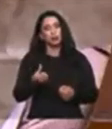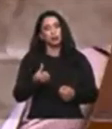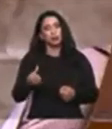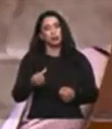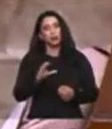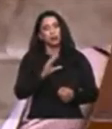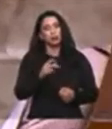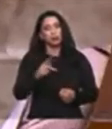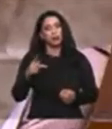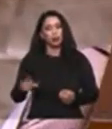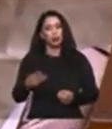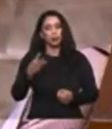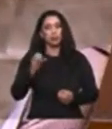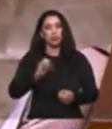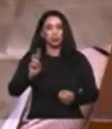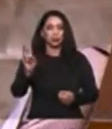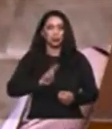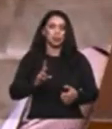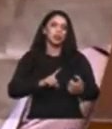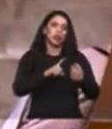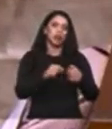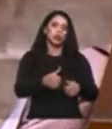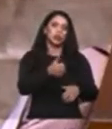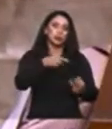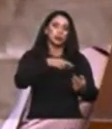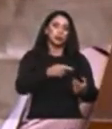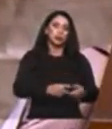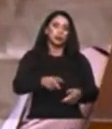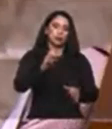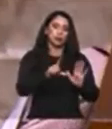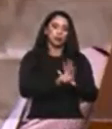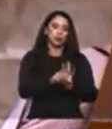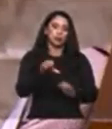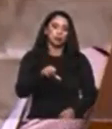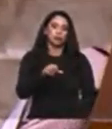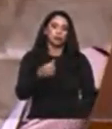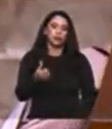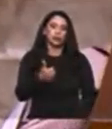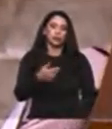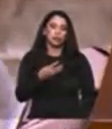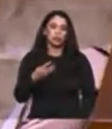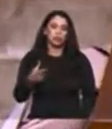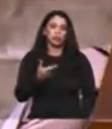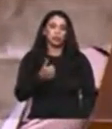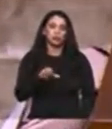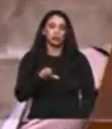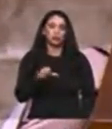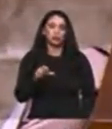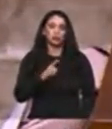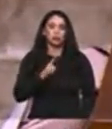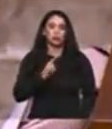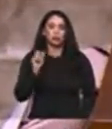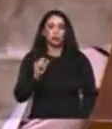Penal, 30 vezes. No artigo 1º, inciso 5º da Lei 9.613 de 1998,